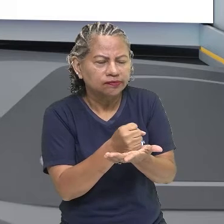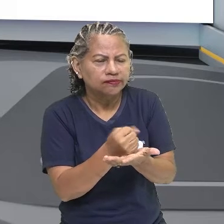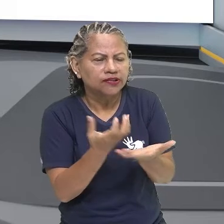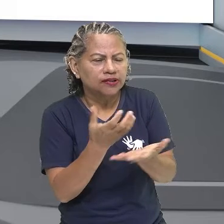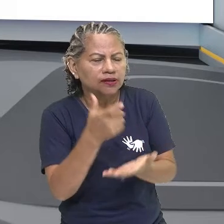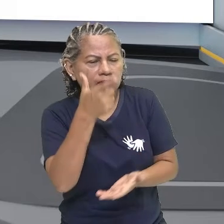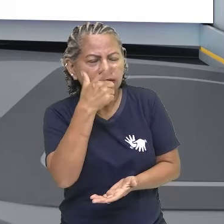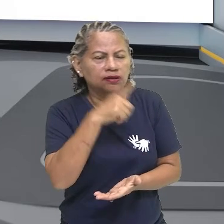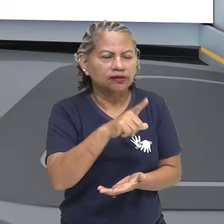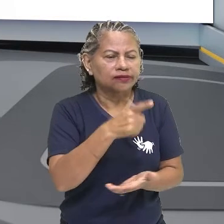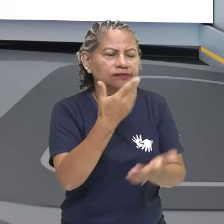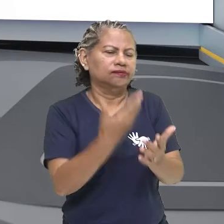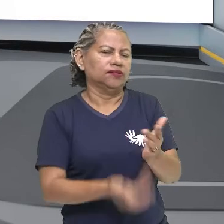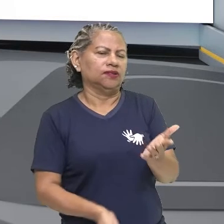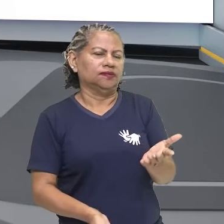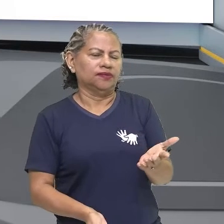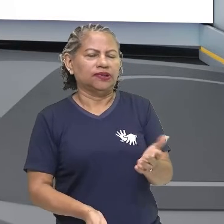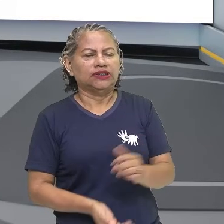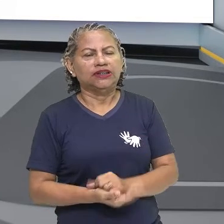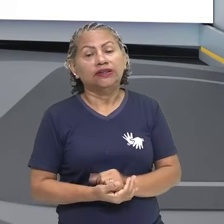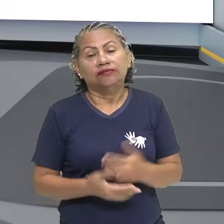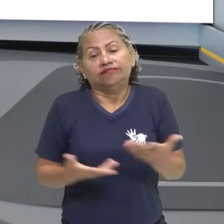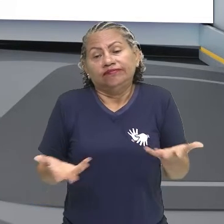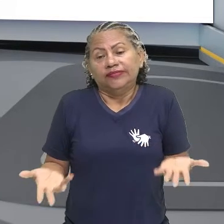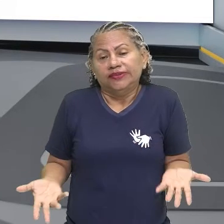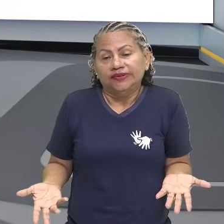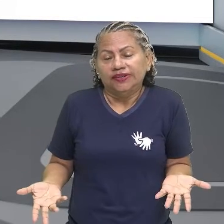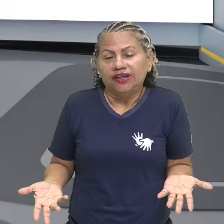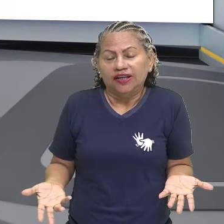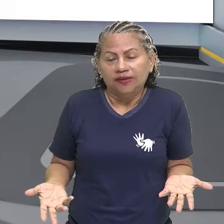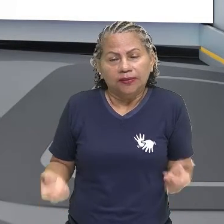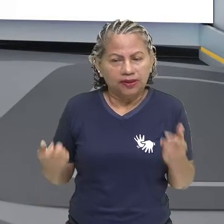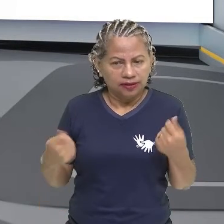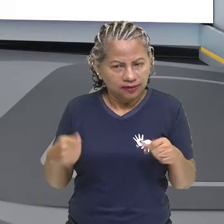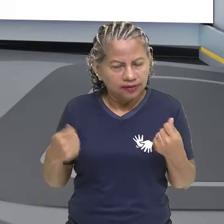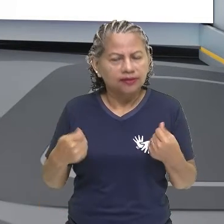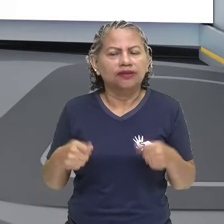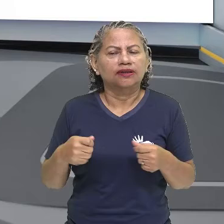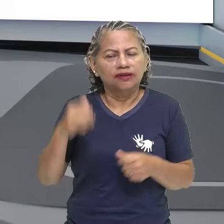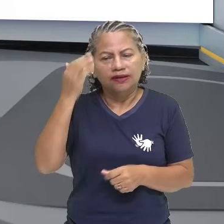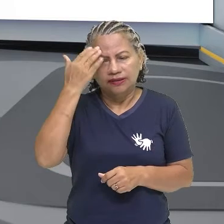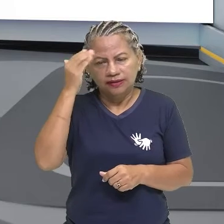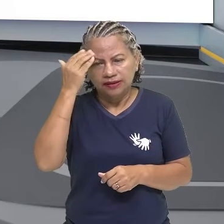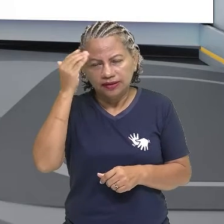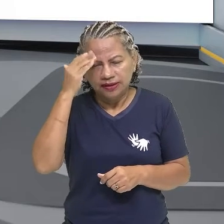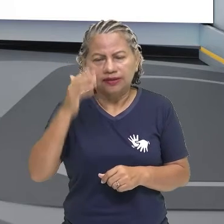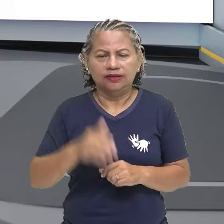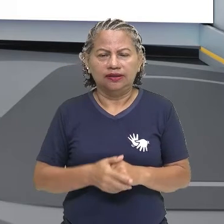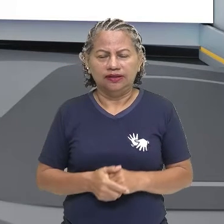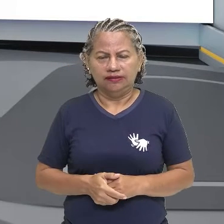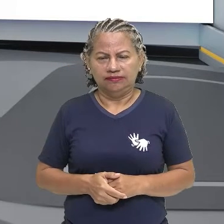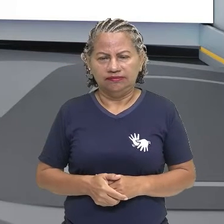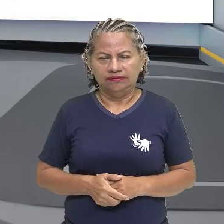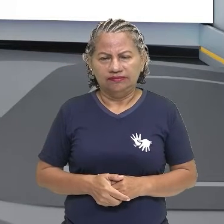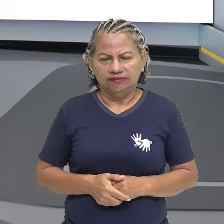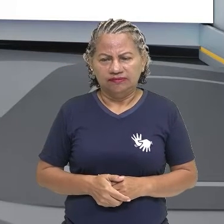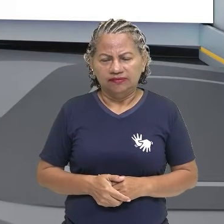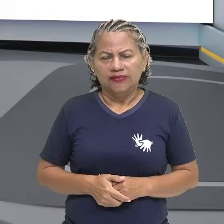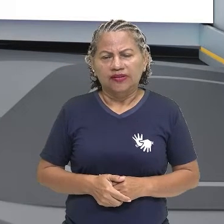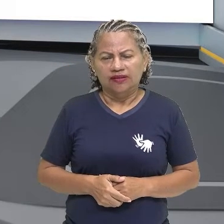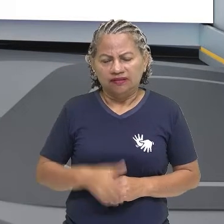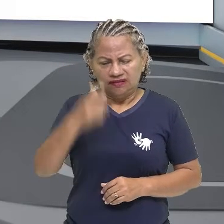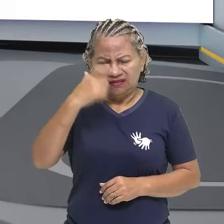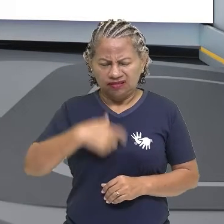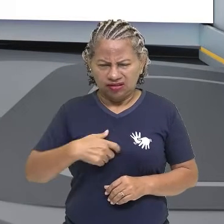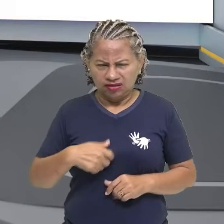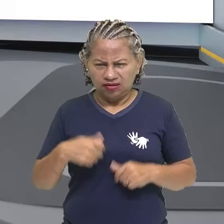da derrota, tá? Então, olha, é preciso saber que nem sempre vem a vitória na